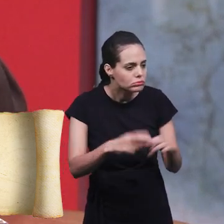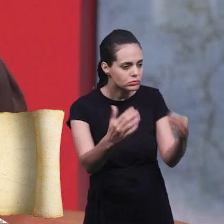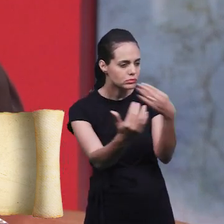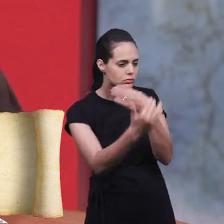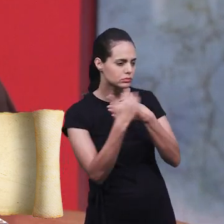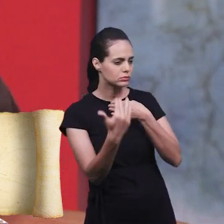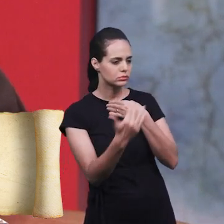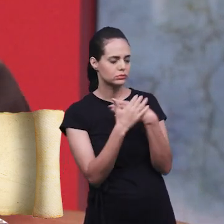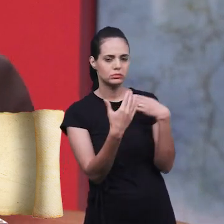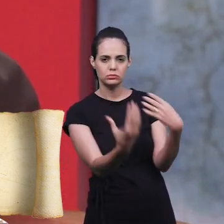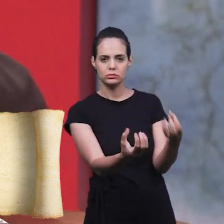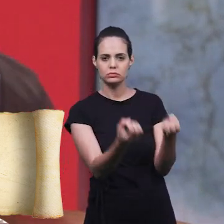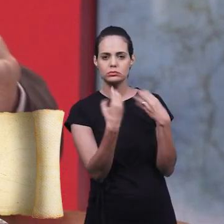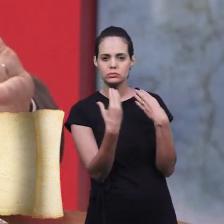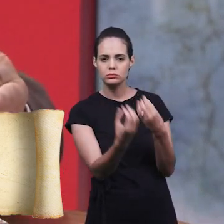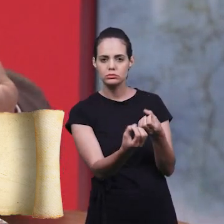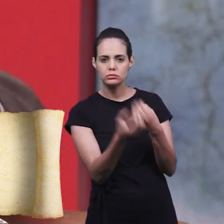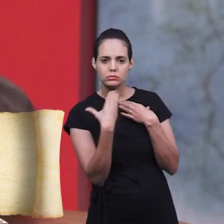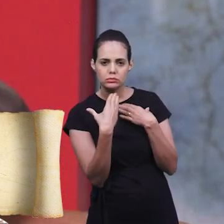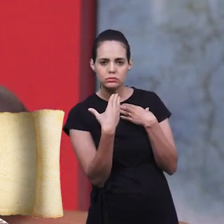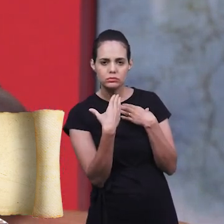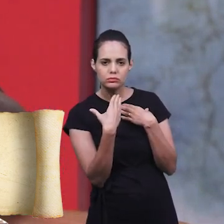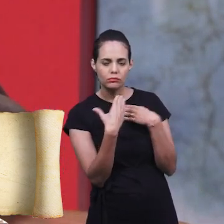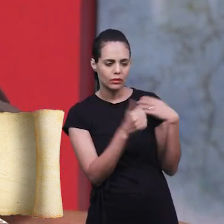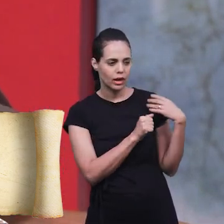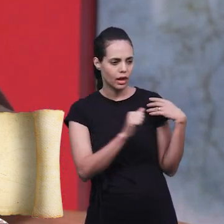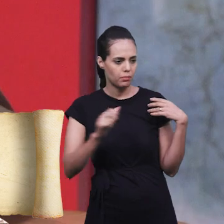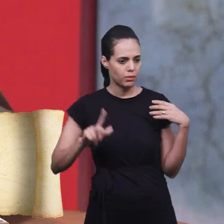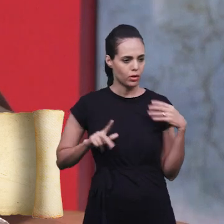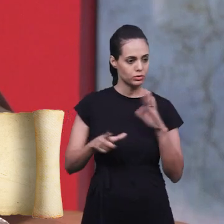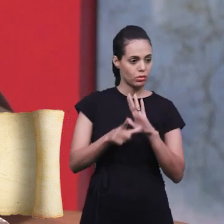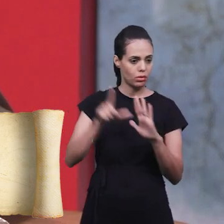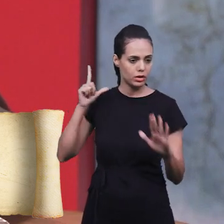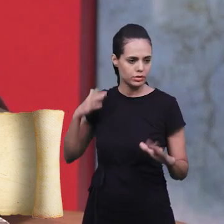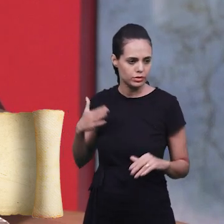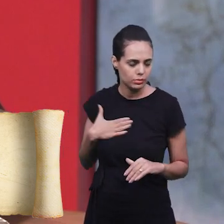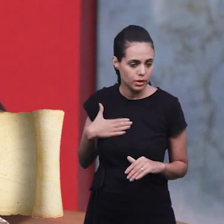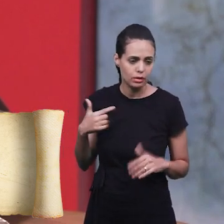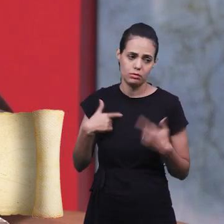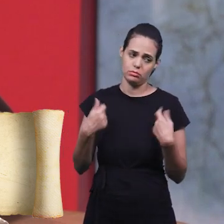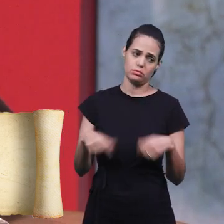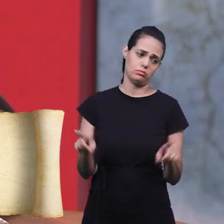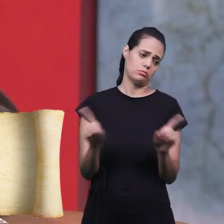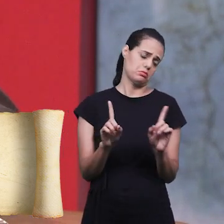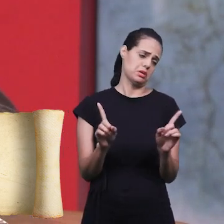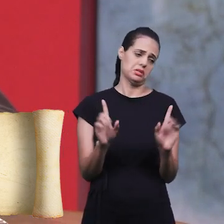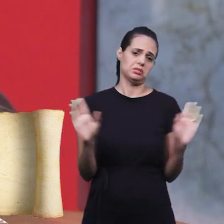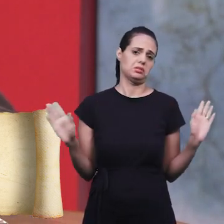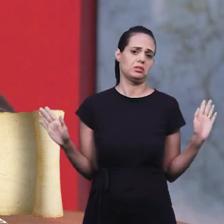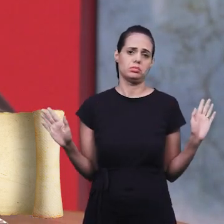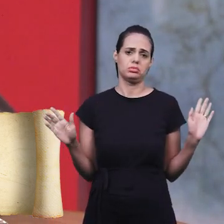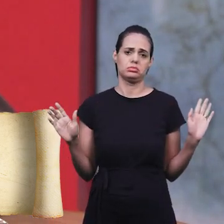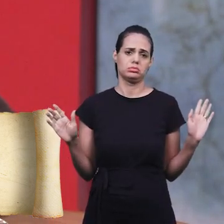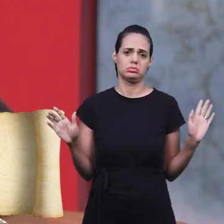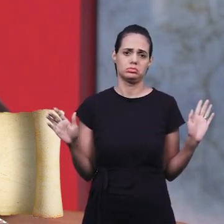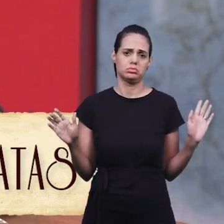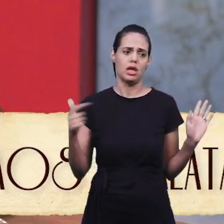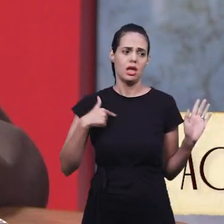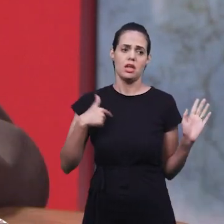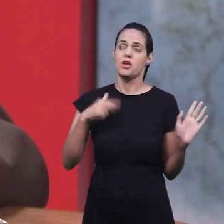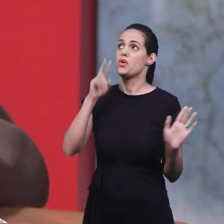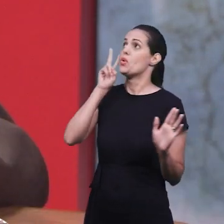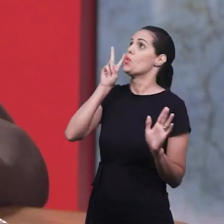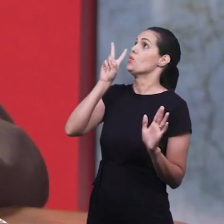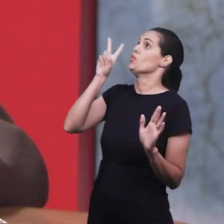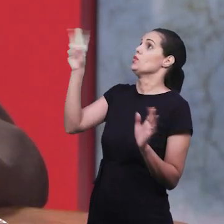de receber instruções daqueles que foram constituídos apóstolos antes dele. Ele diz que não precisava, que foi arrebatado